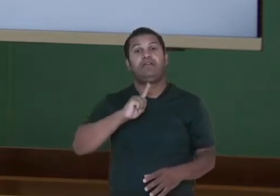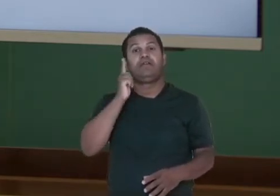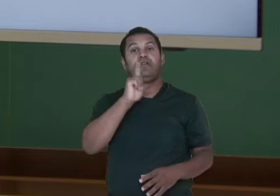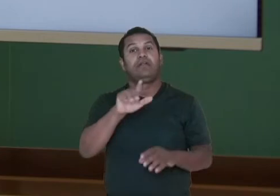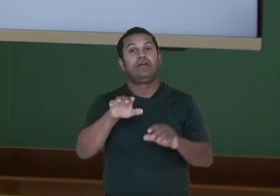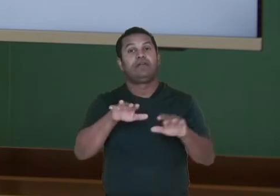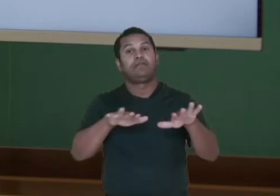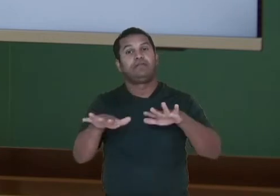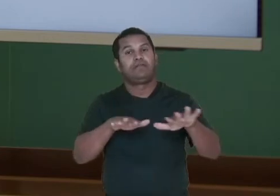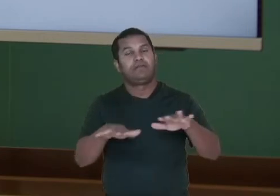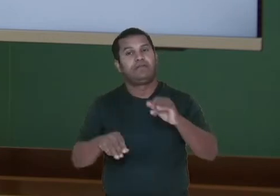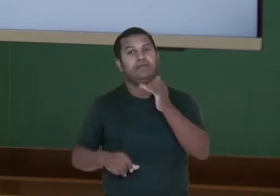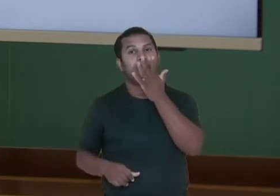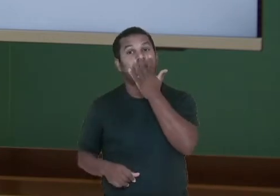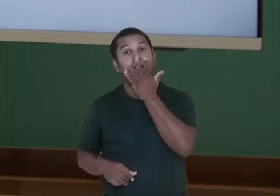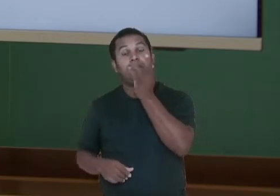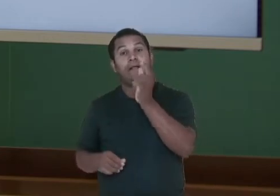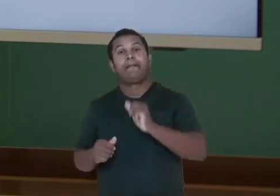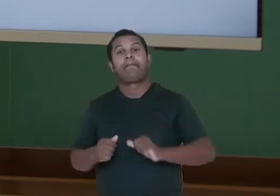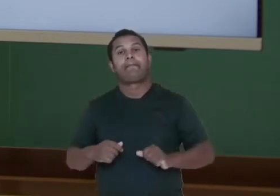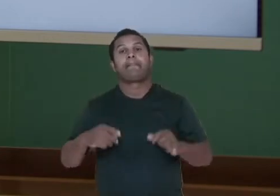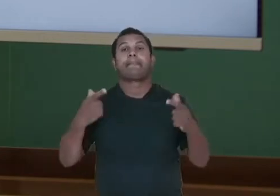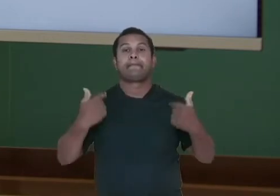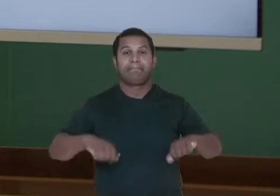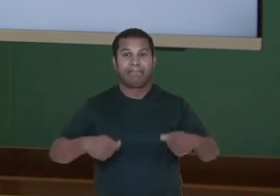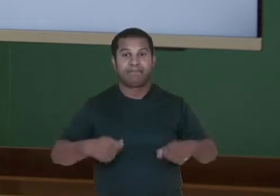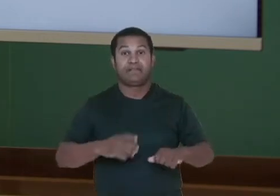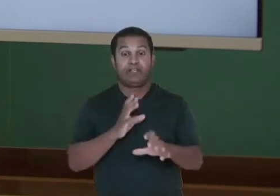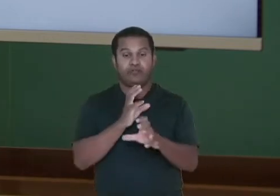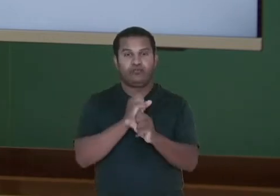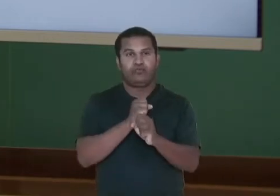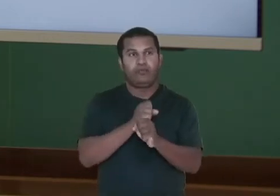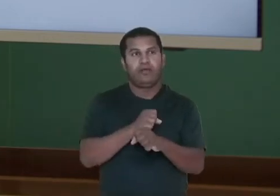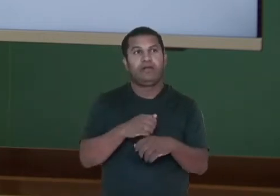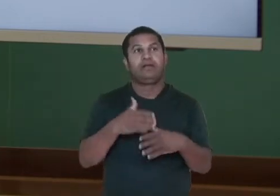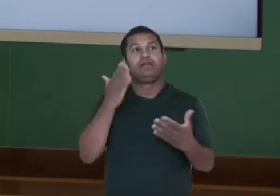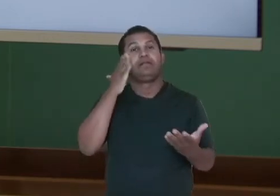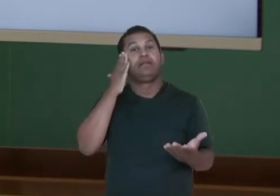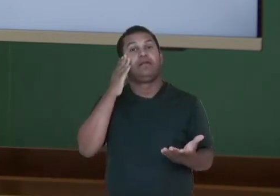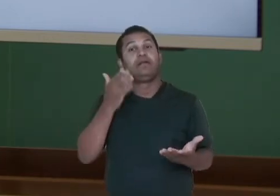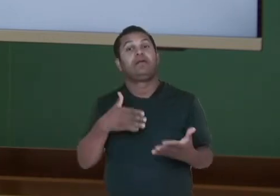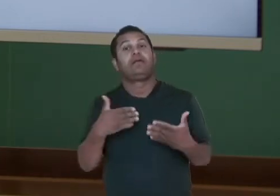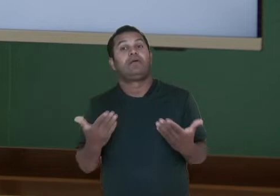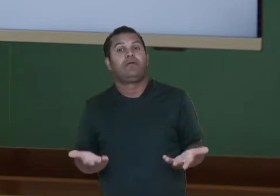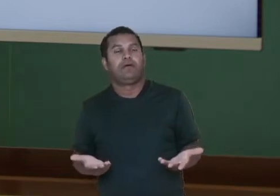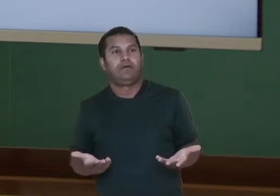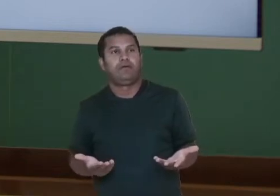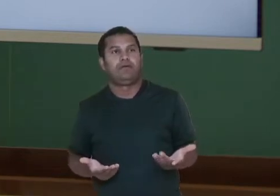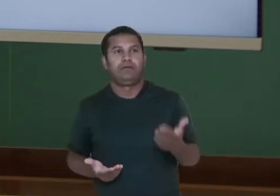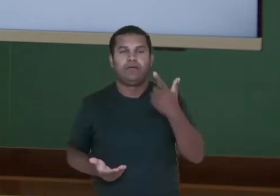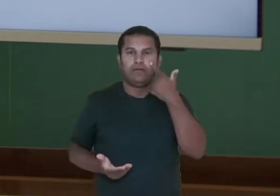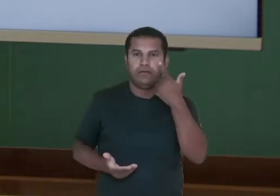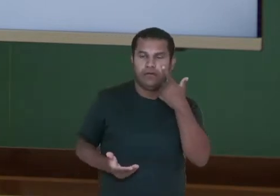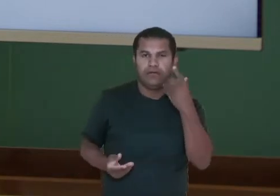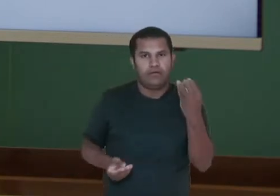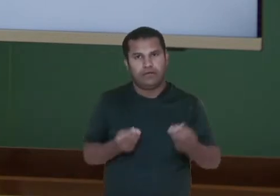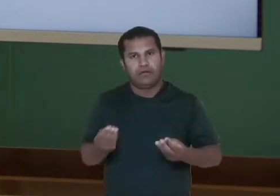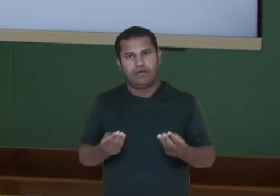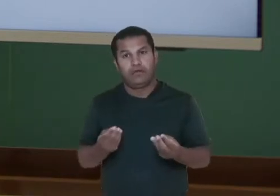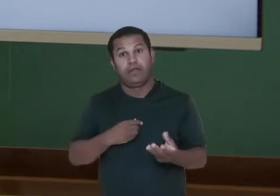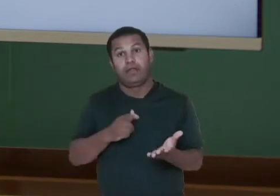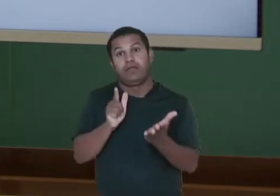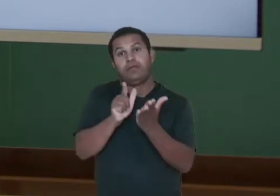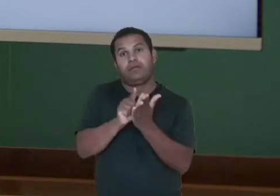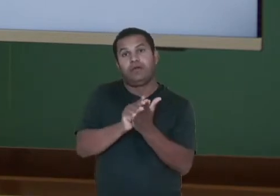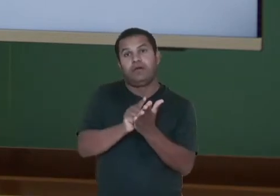velocidades contras em sentidos opostos, ok? Então, vamos matematizar um pouquinho isso, né? Então, olha